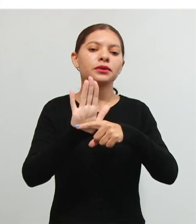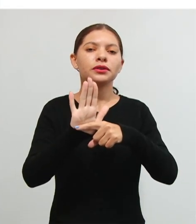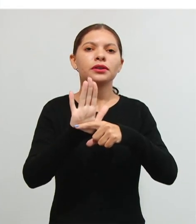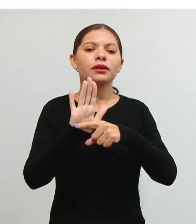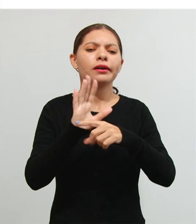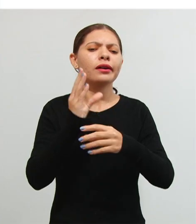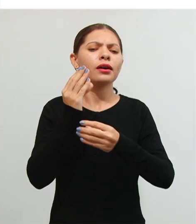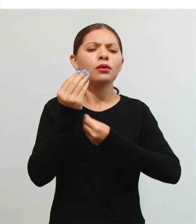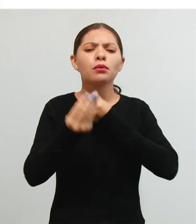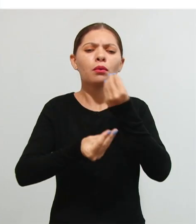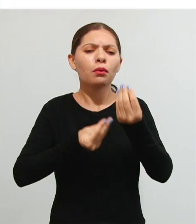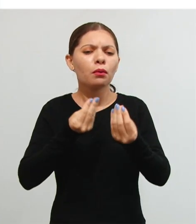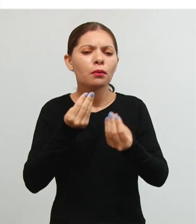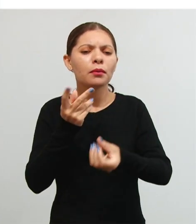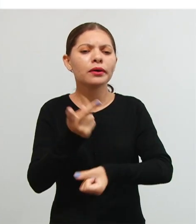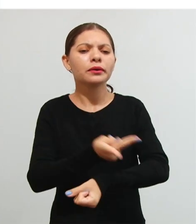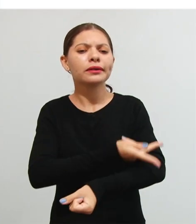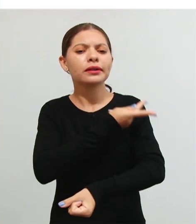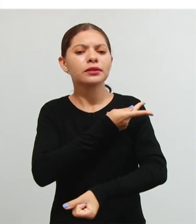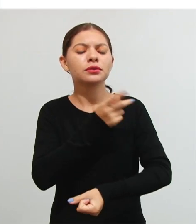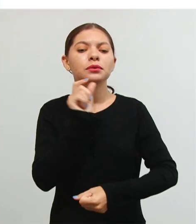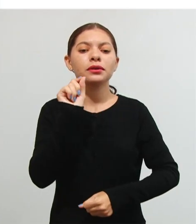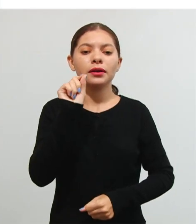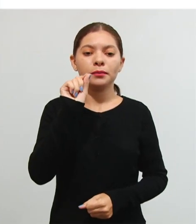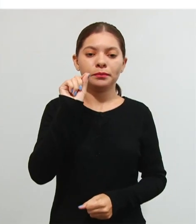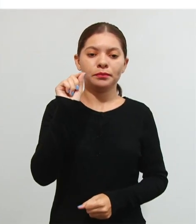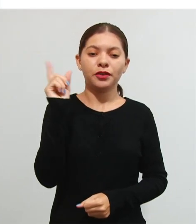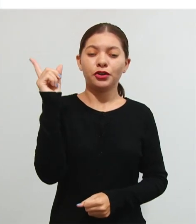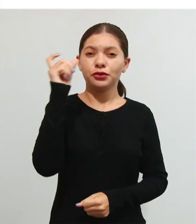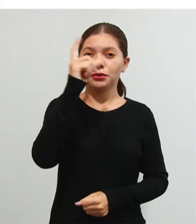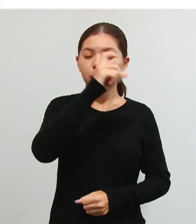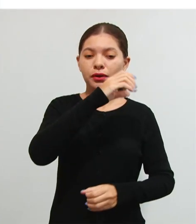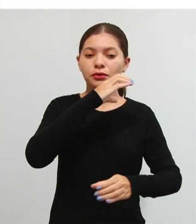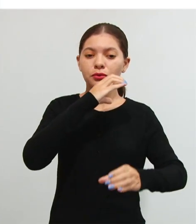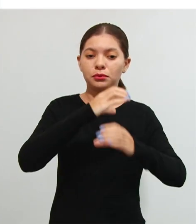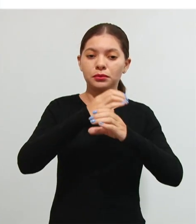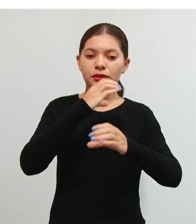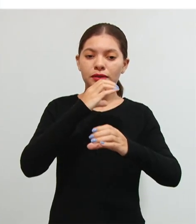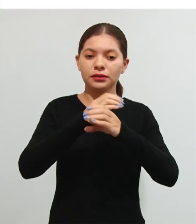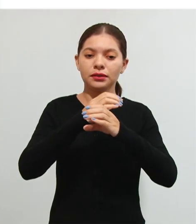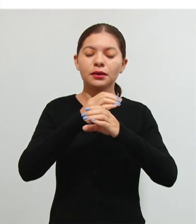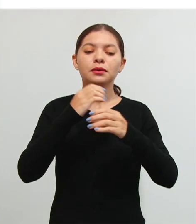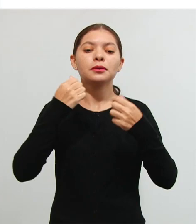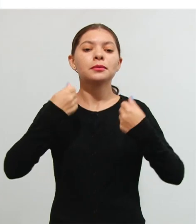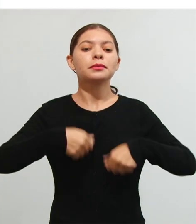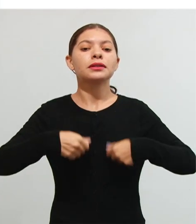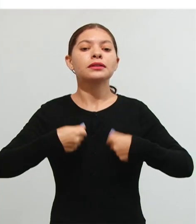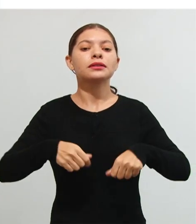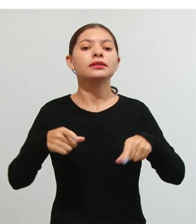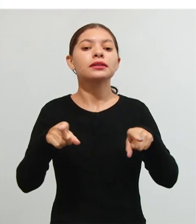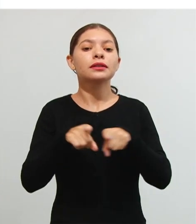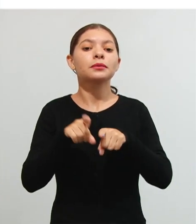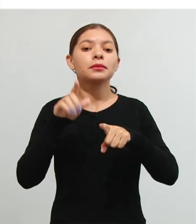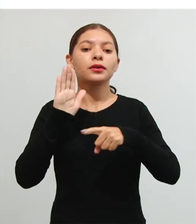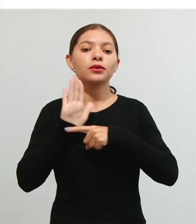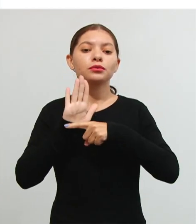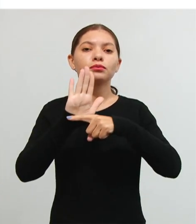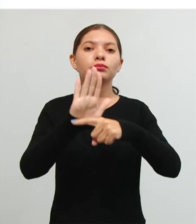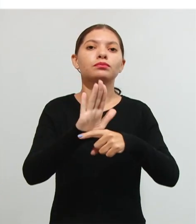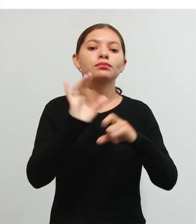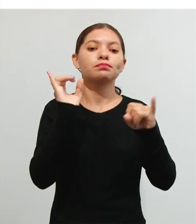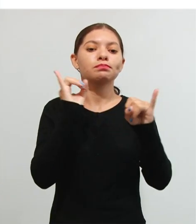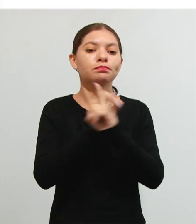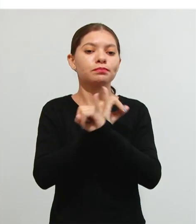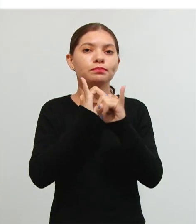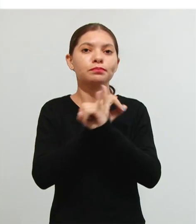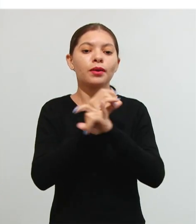tem uma marcada dificuldade em comunicação verbal e não verbal, necessita de ajuda para interagir e responder ao